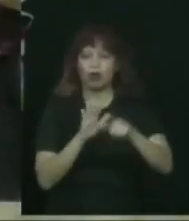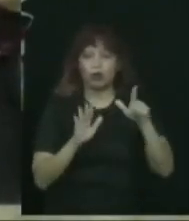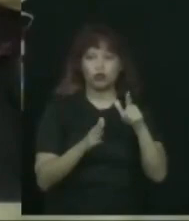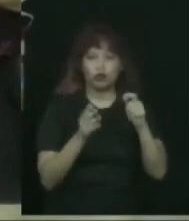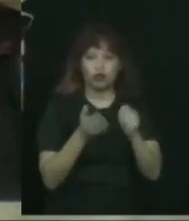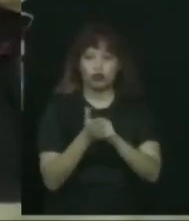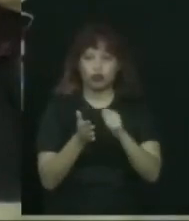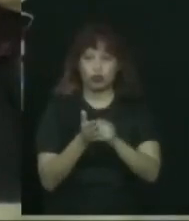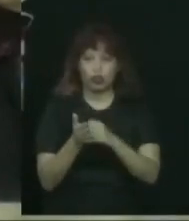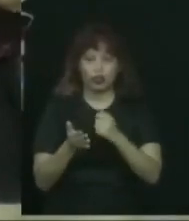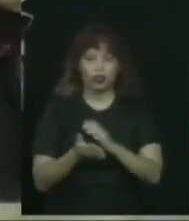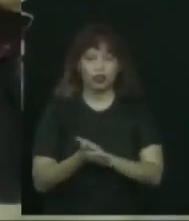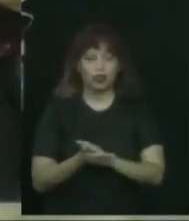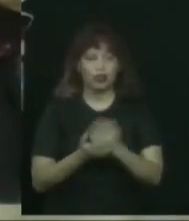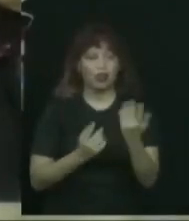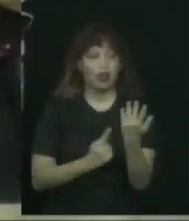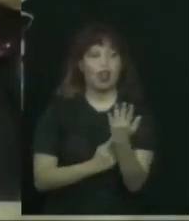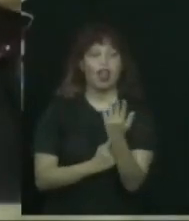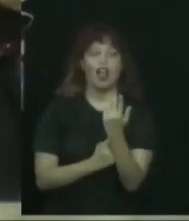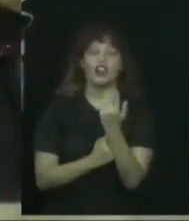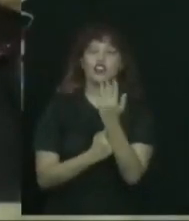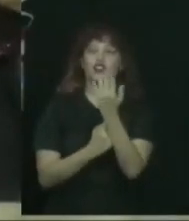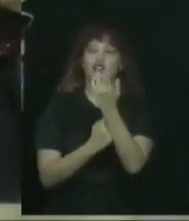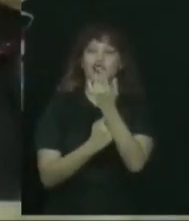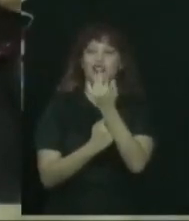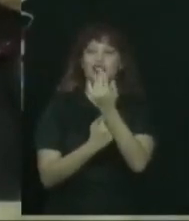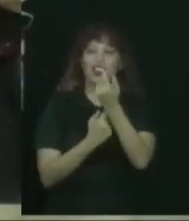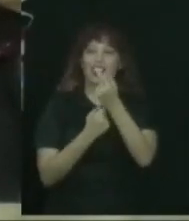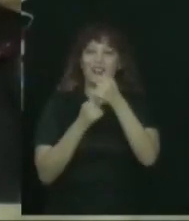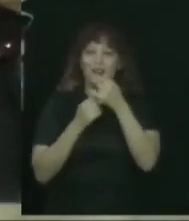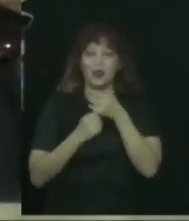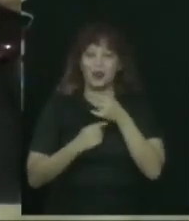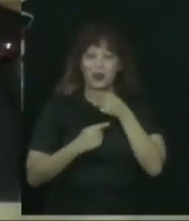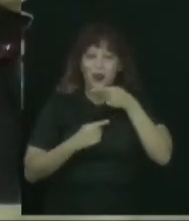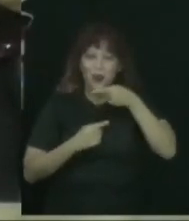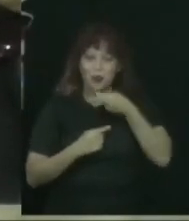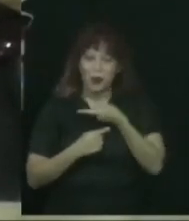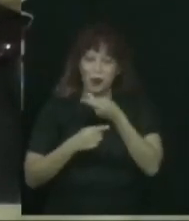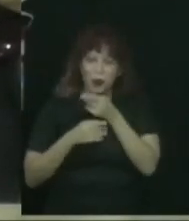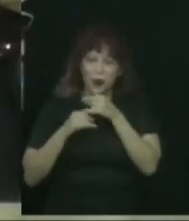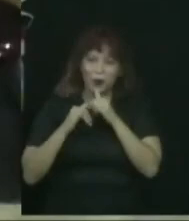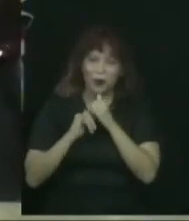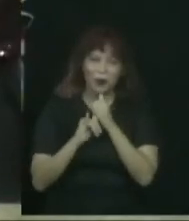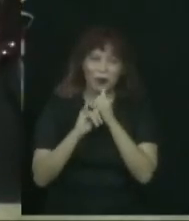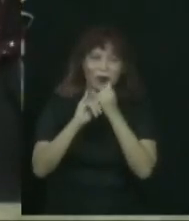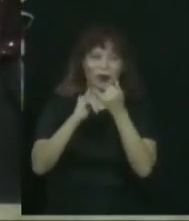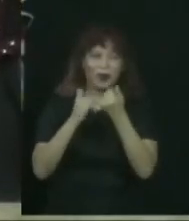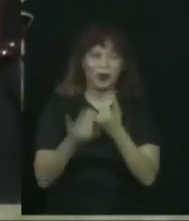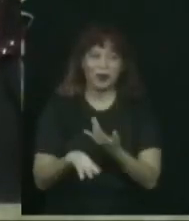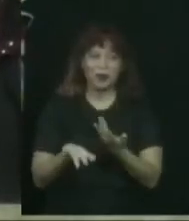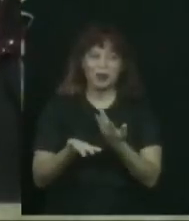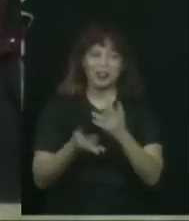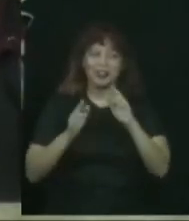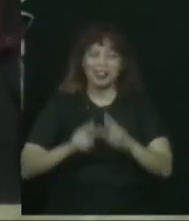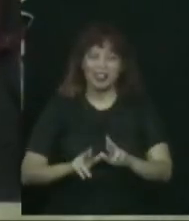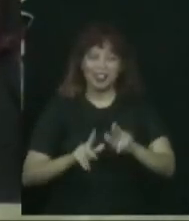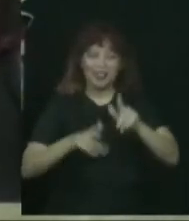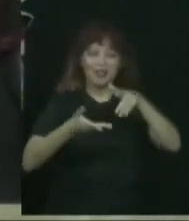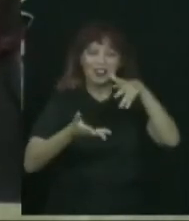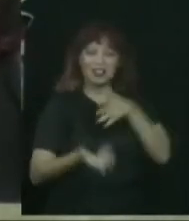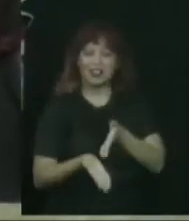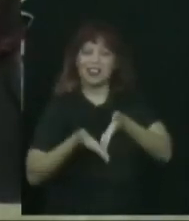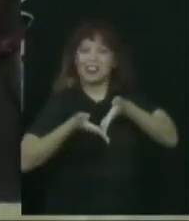e as velas do Mucuripe atracam mais uma vez neste caso do Apolo dessa vez em Frota